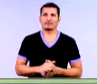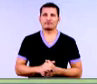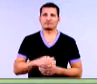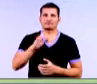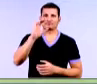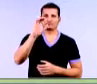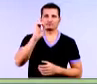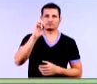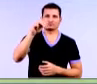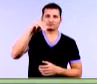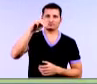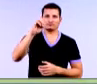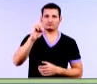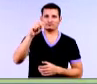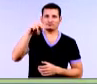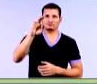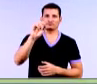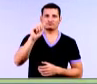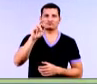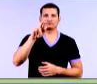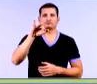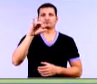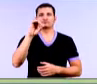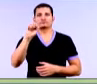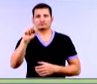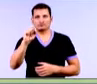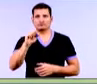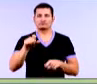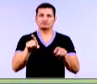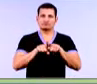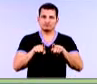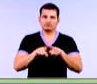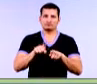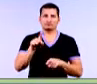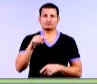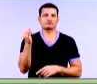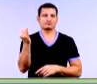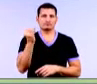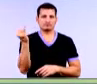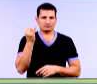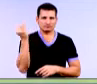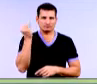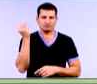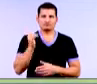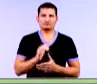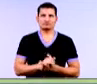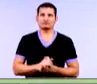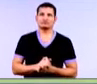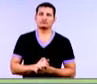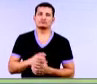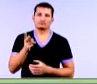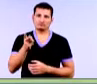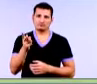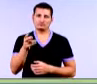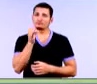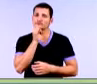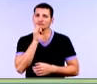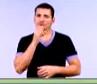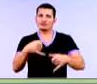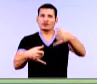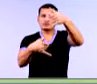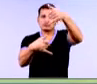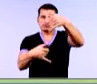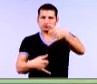Comentários. Os comentários também são fundamentais. No mesmo exemplo lá dos 500 linhas de